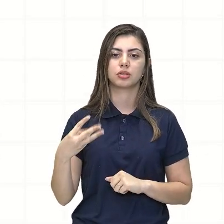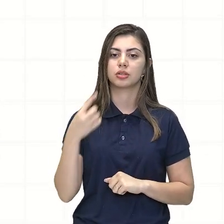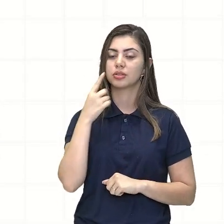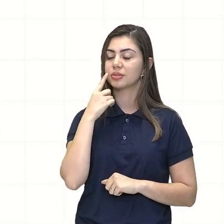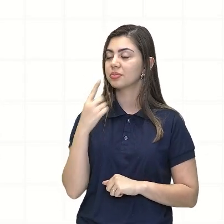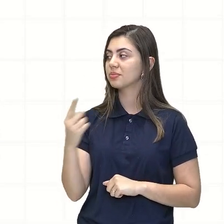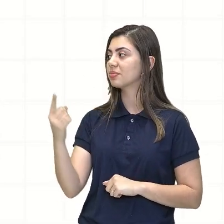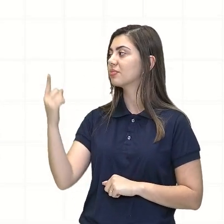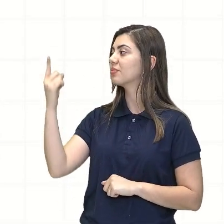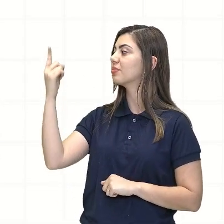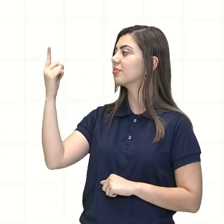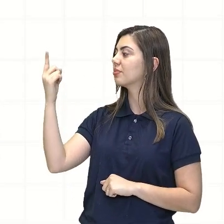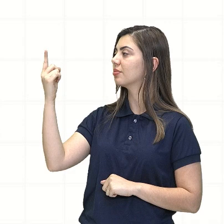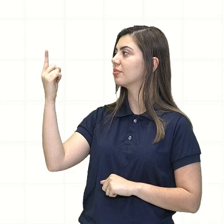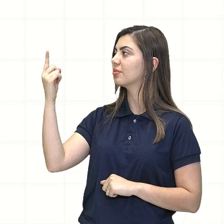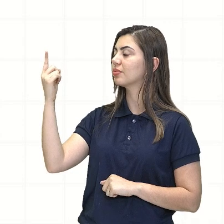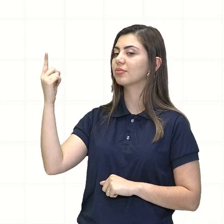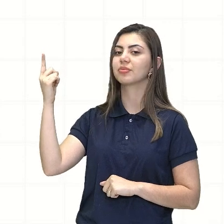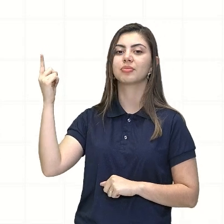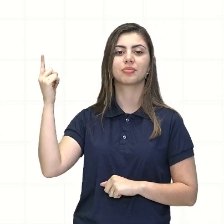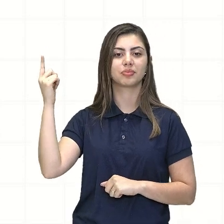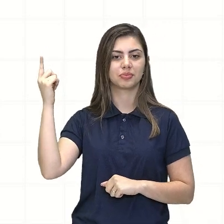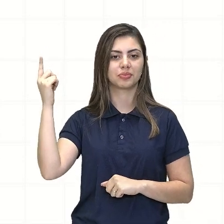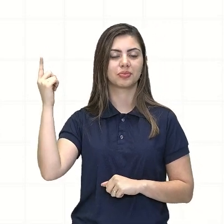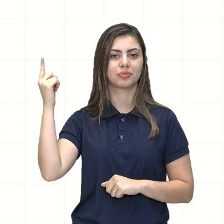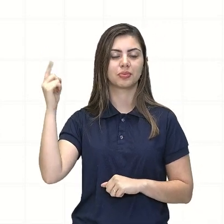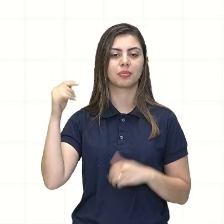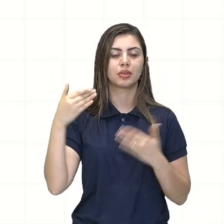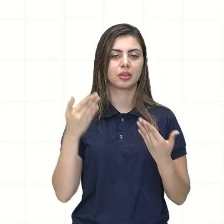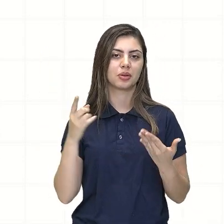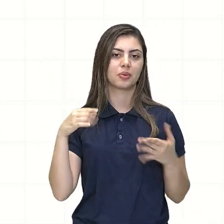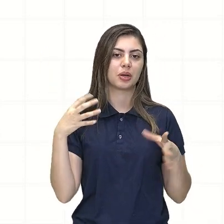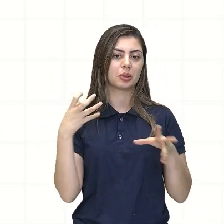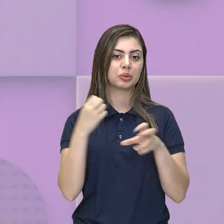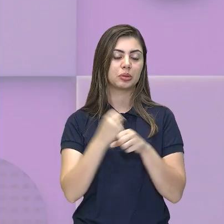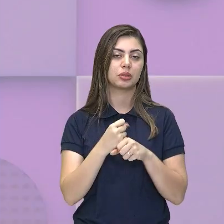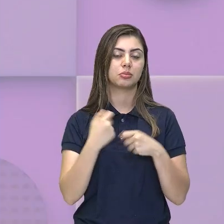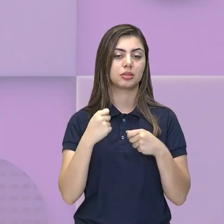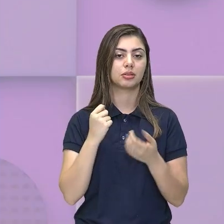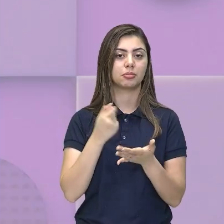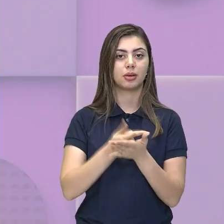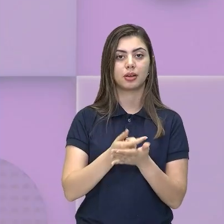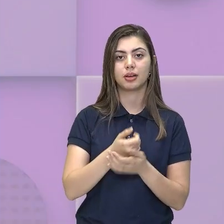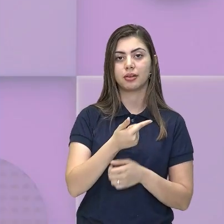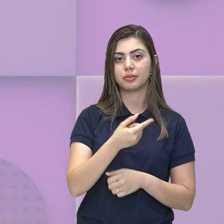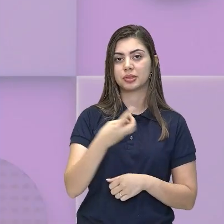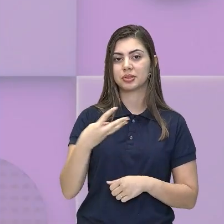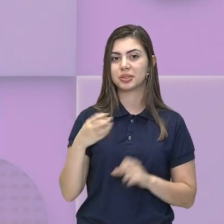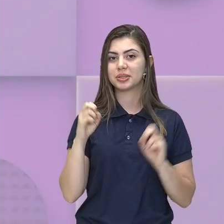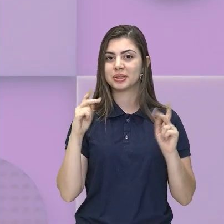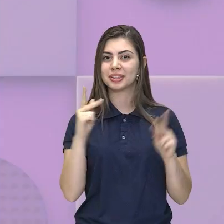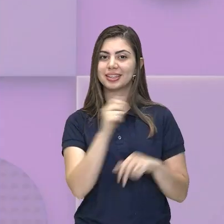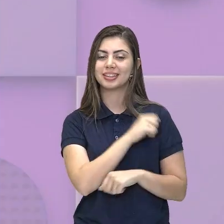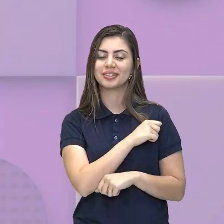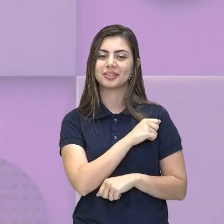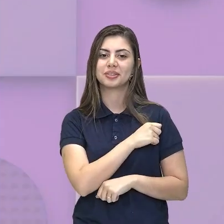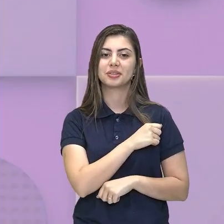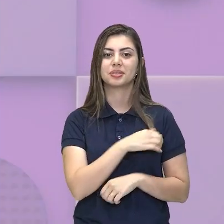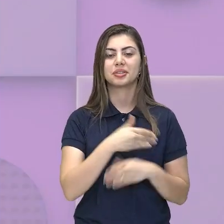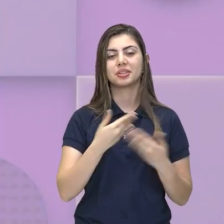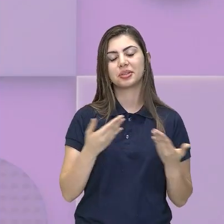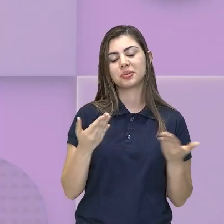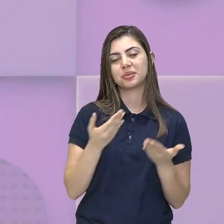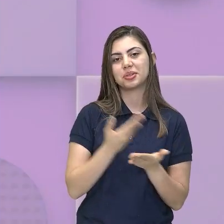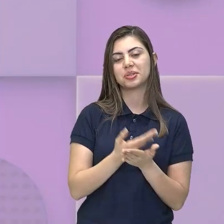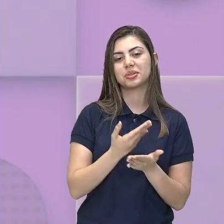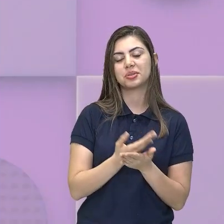devendo para outro, R$3. Então, ao todo ali, estou devendo 23. Ok, pessoal? Então, pessoal, essa foi a nossa